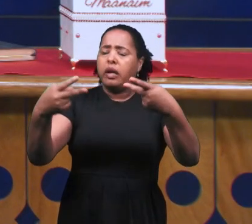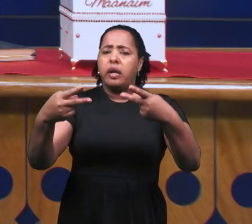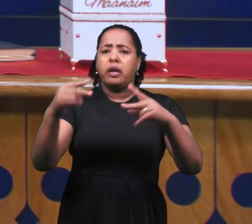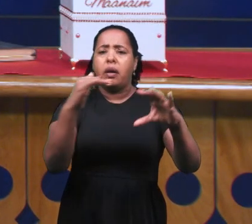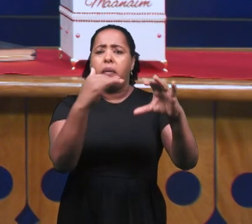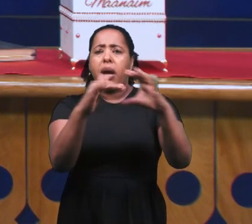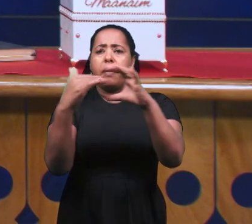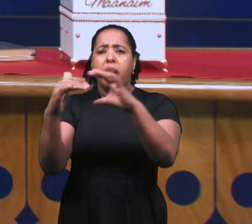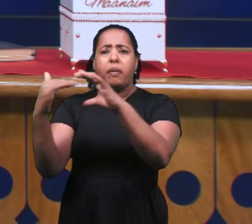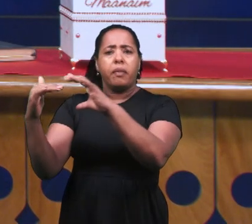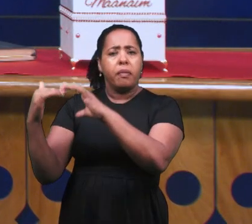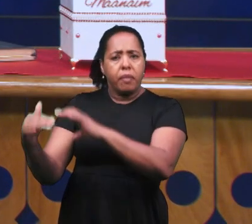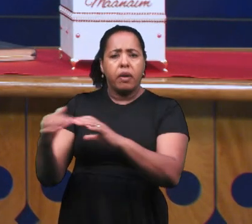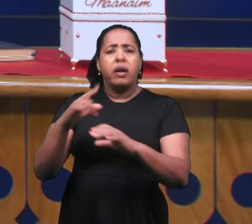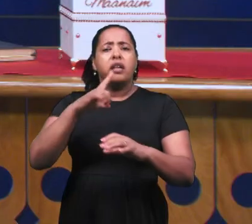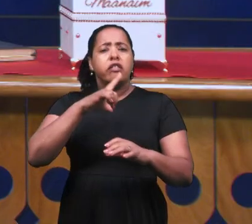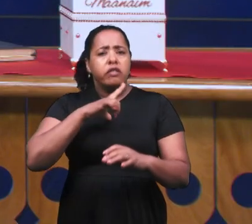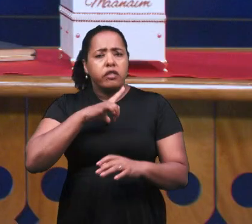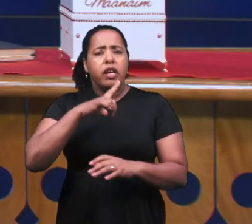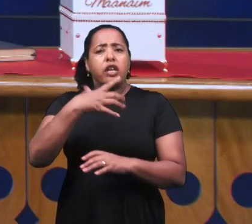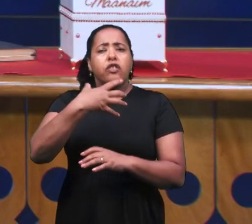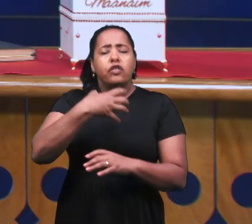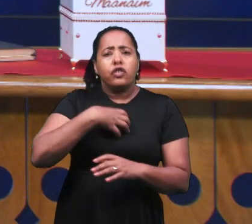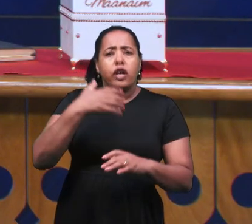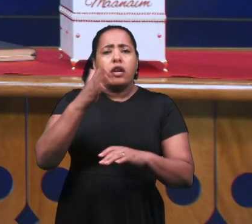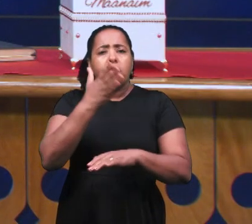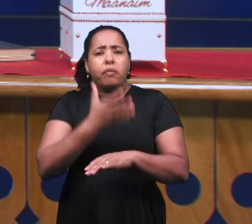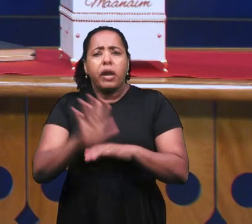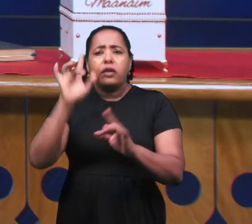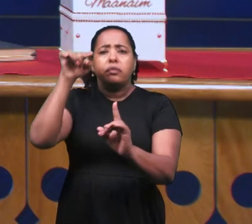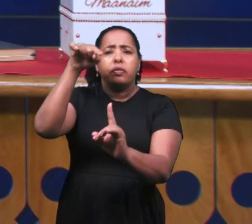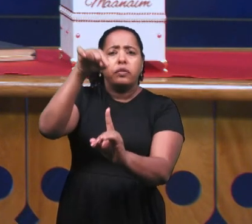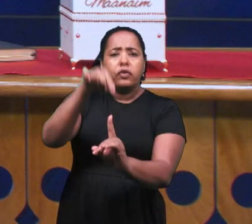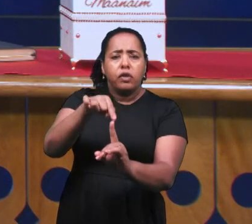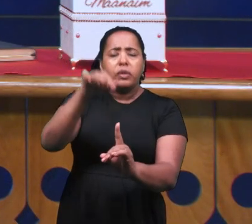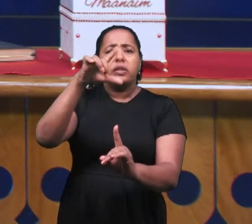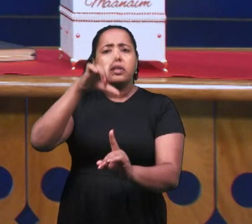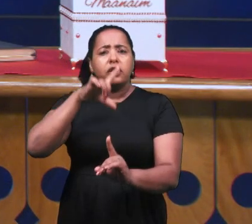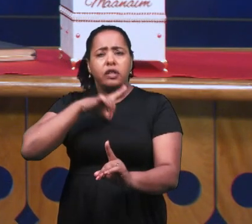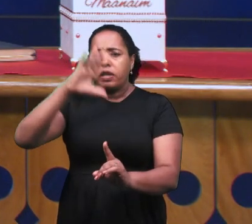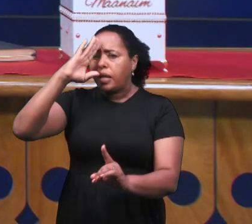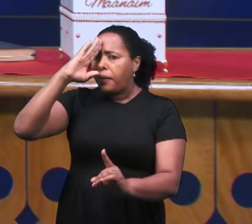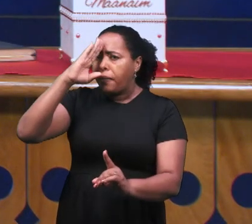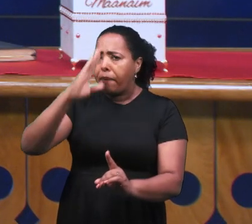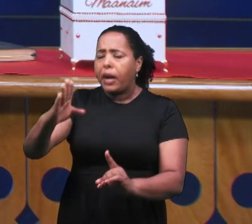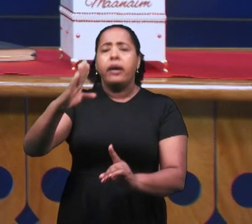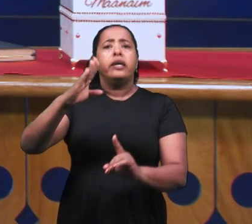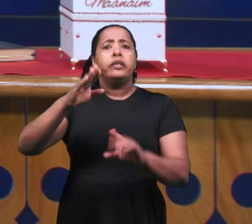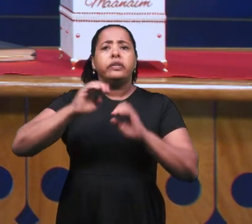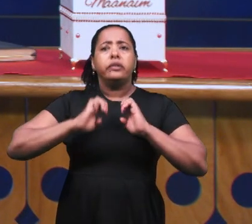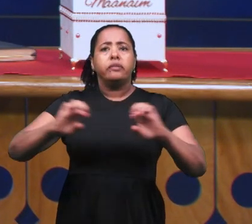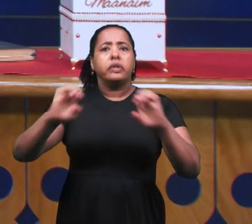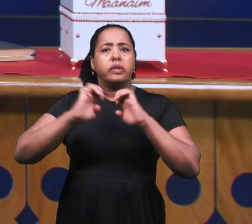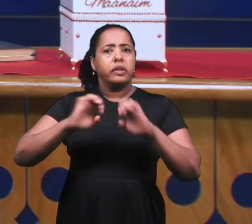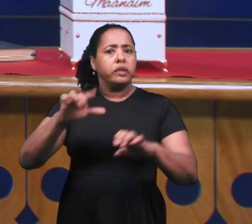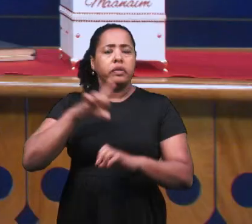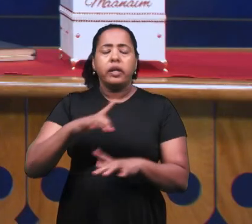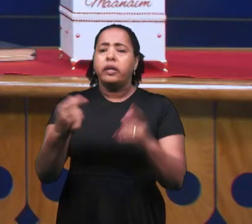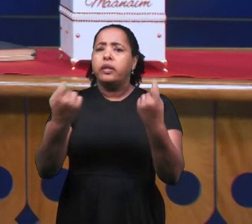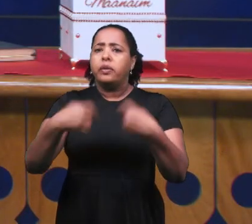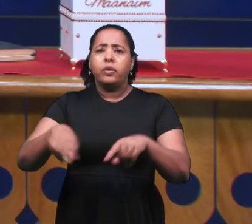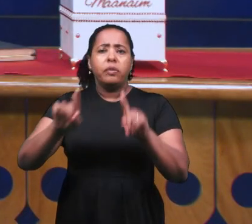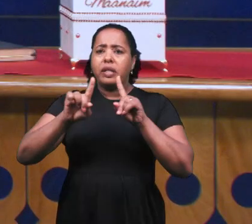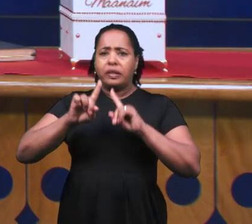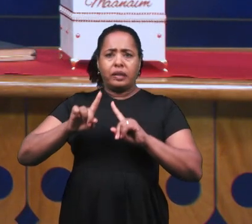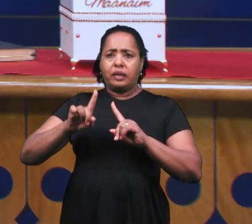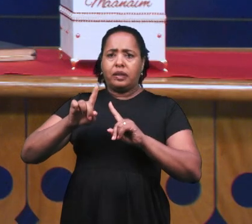tem uma forma prática, objetiva, direta de evangelizar. Então você não precisa nem sair de casa